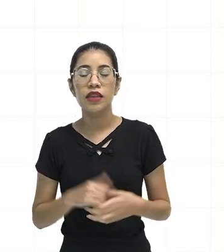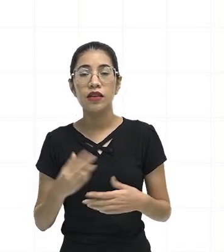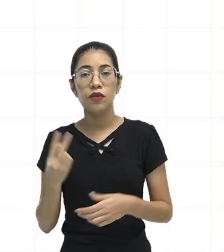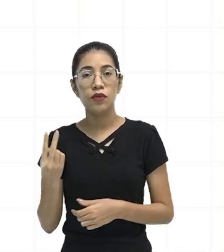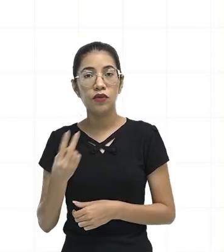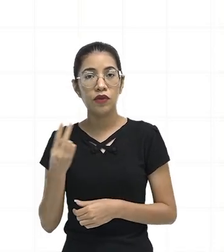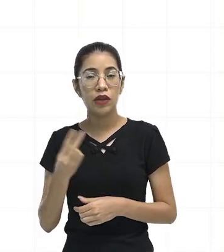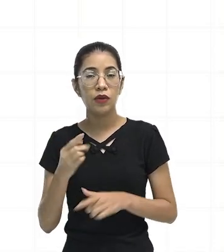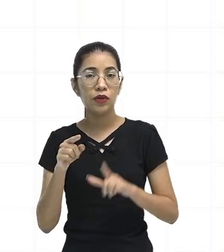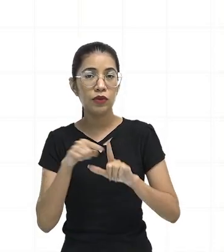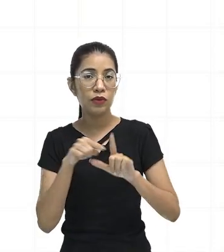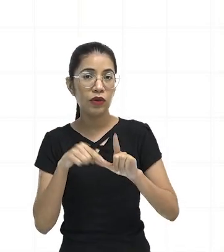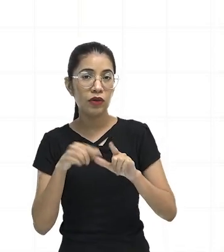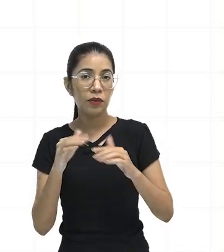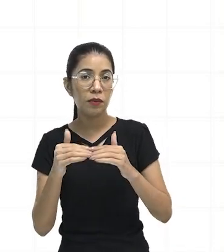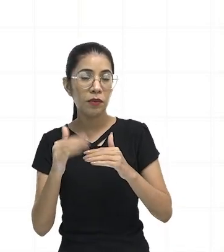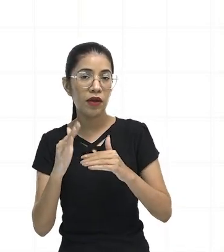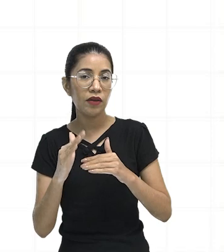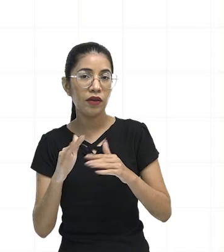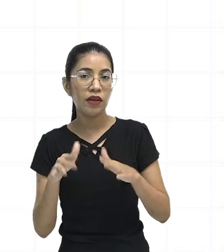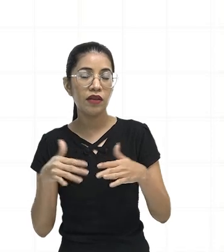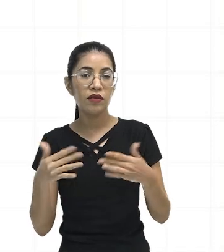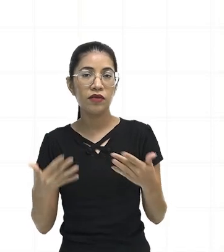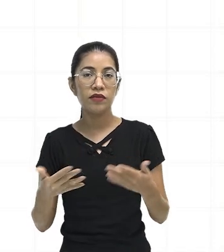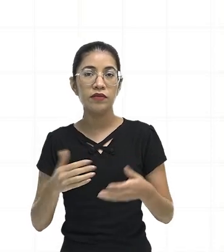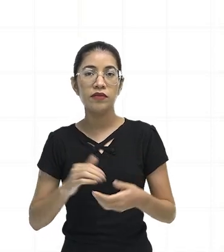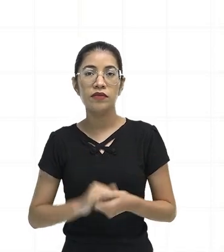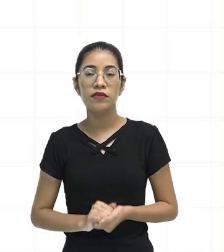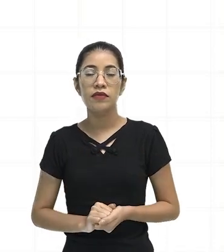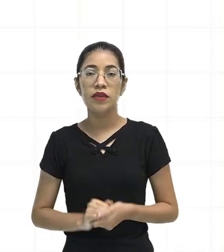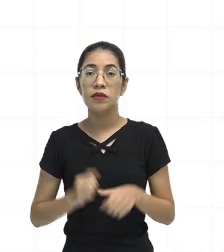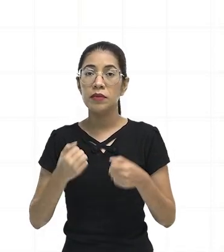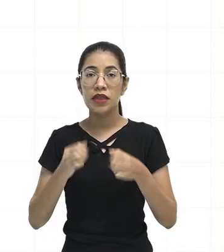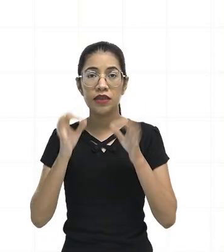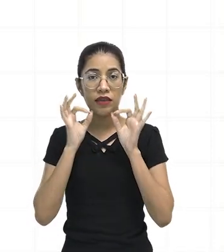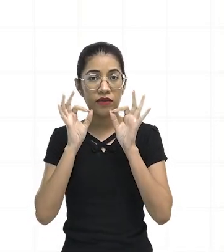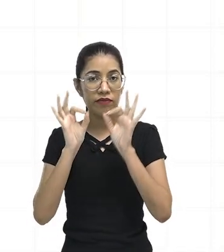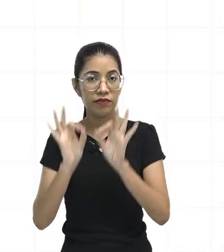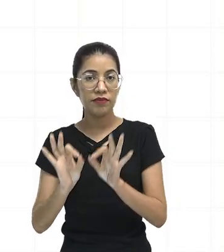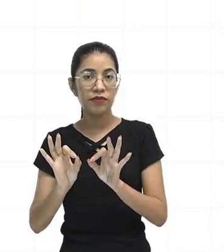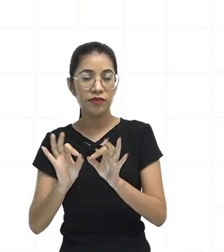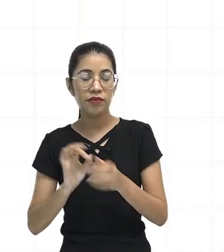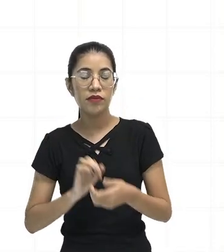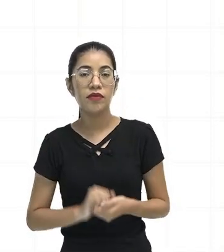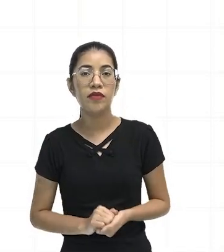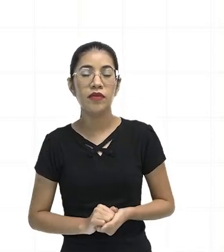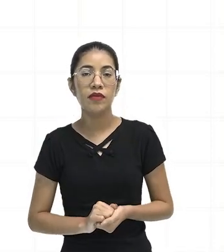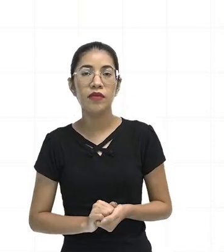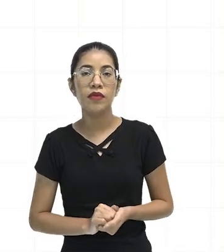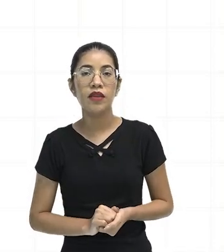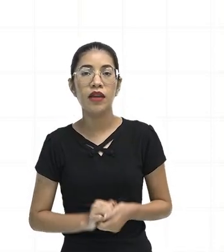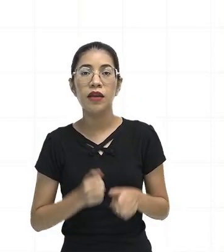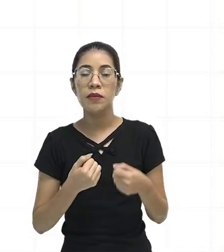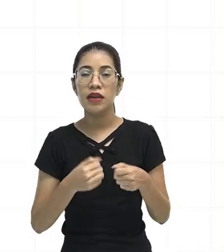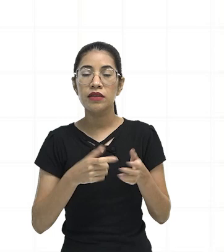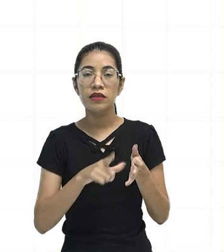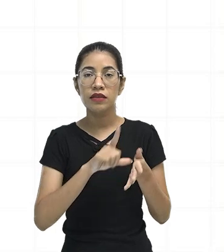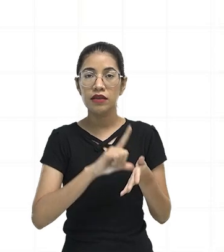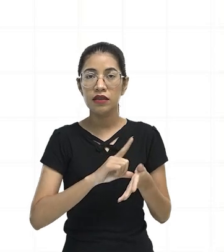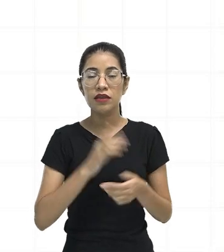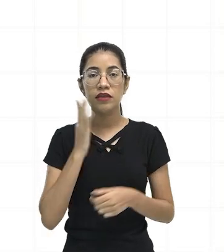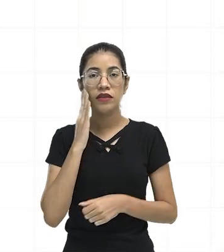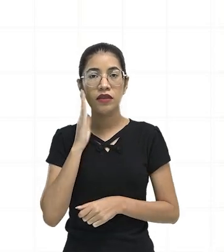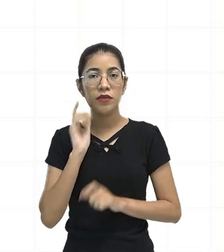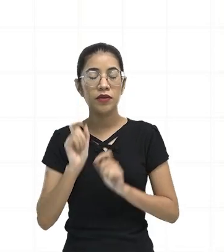seu maior ângulo é... Pessoal, atenção aqui na questão, olha só. Primeira coisa que vocês devem